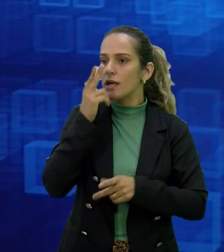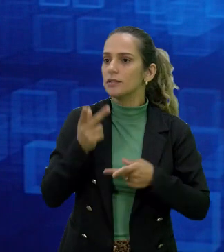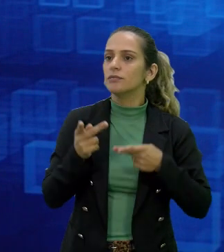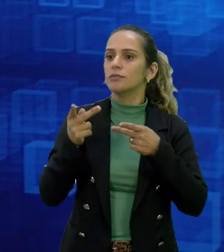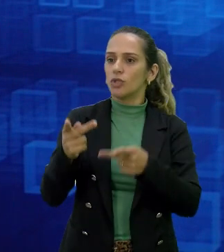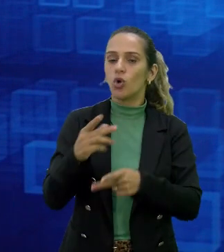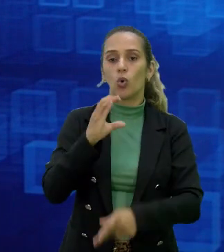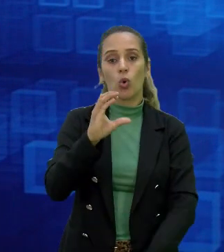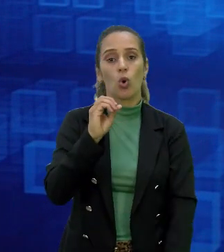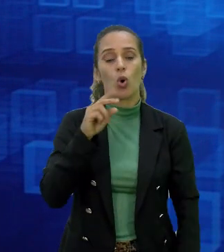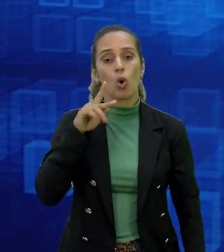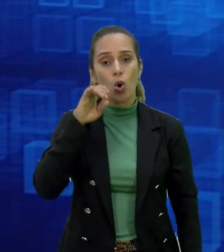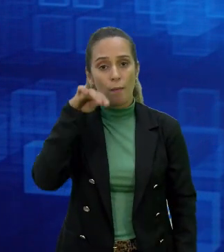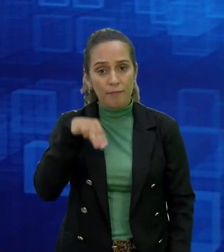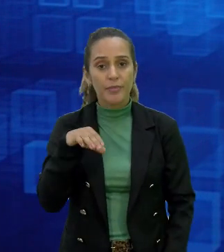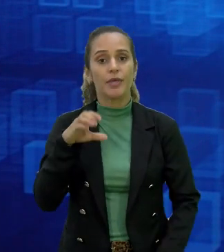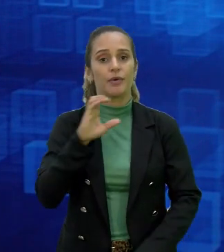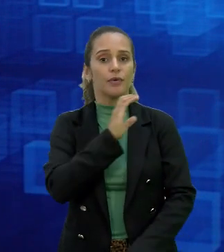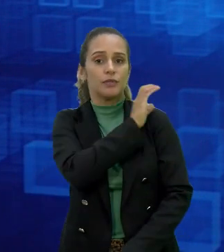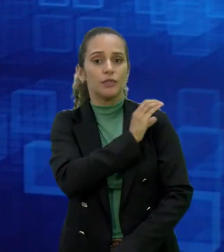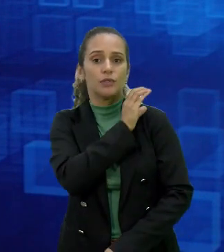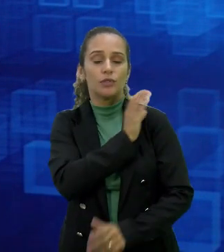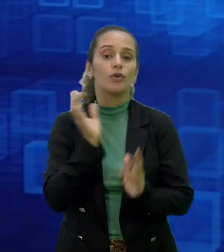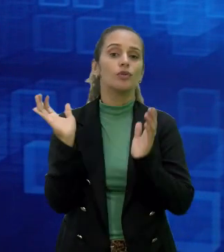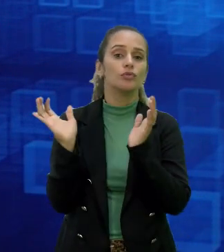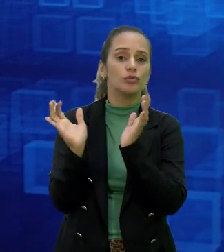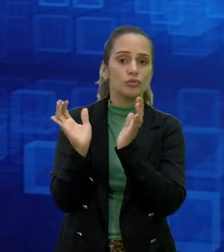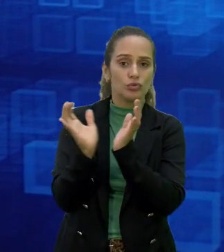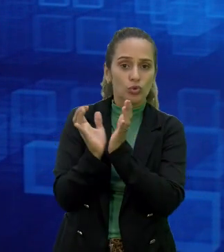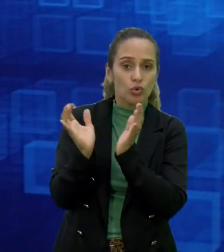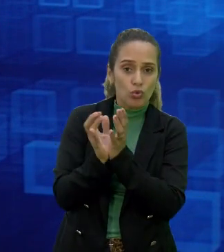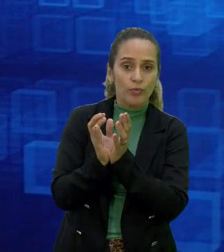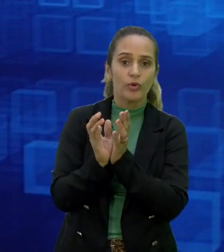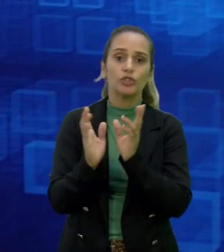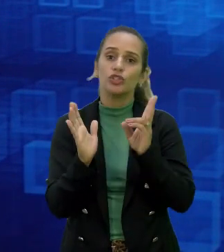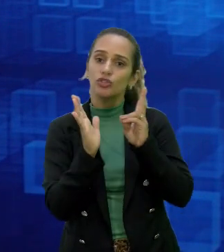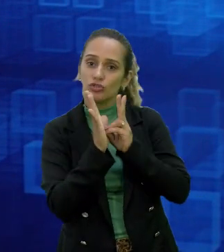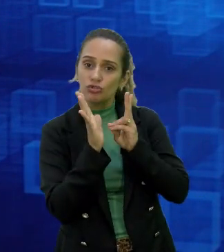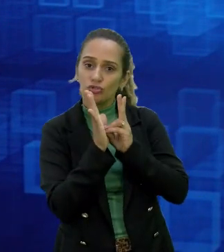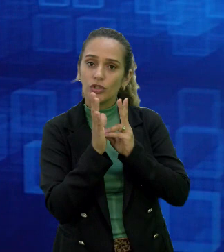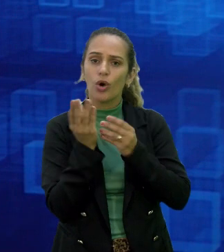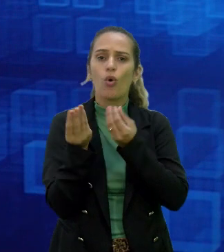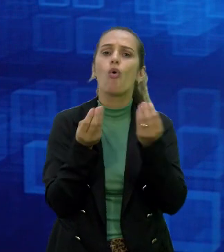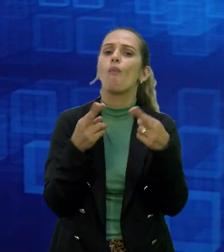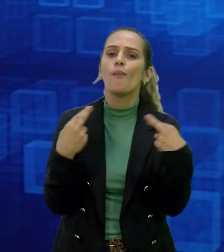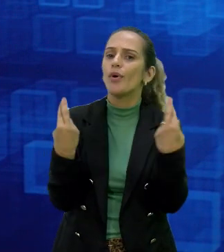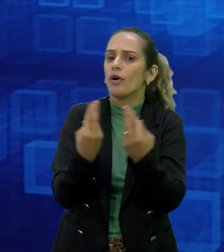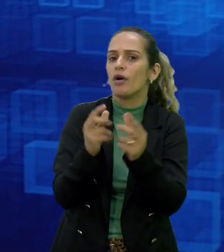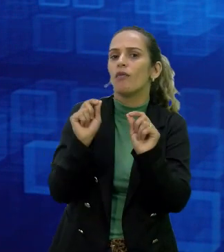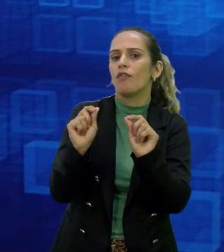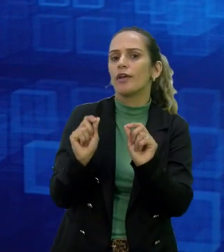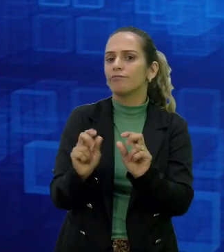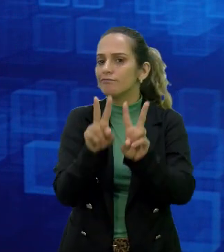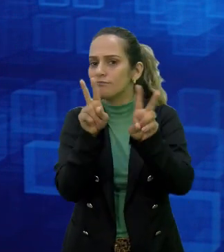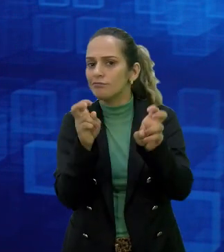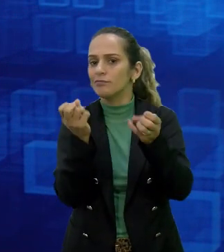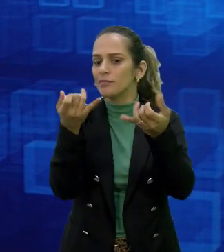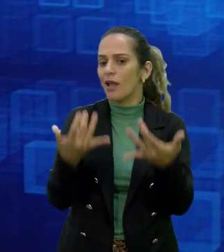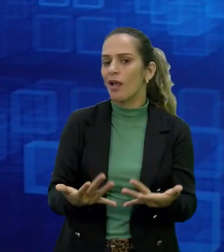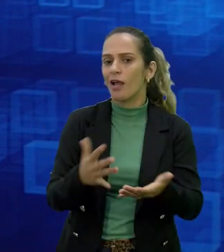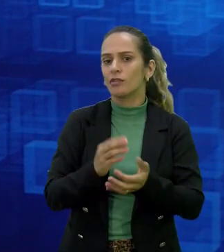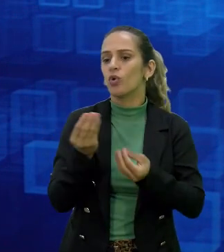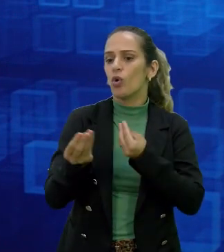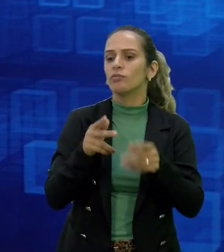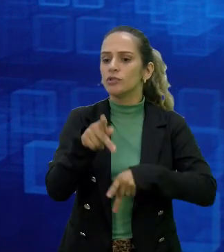me parece pessoal do Cupim Coordenadoria dos povos indígenas Como foi essa reunião o que foi tratado